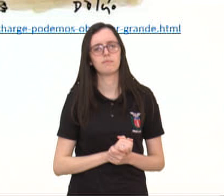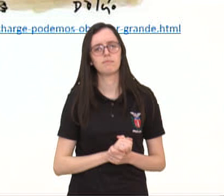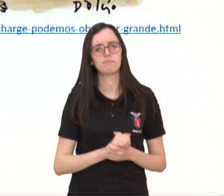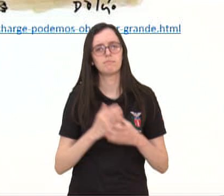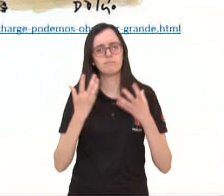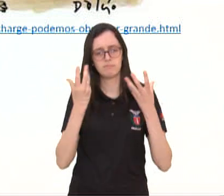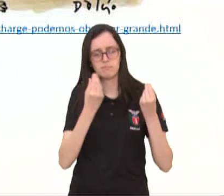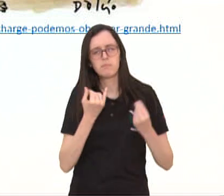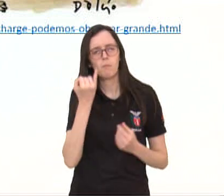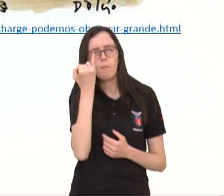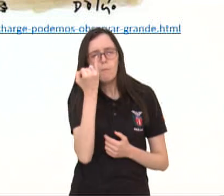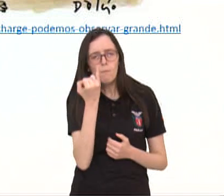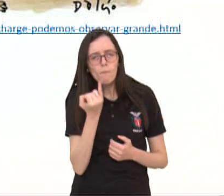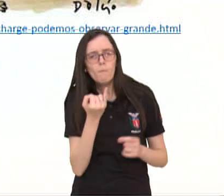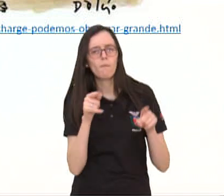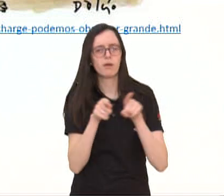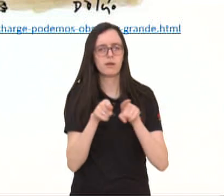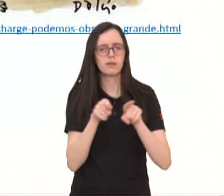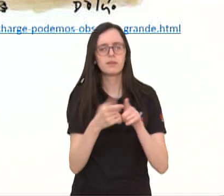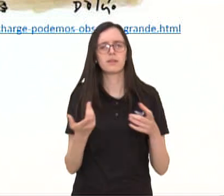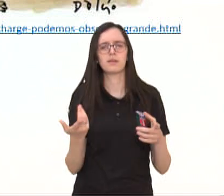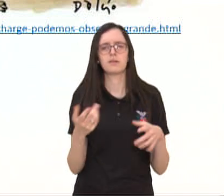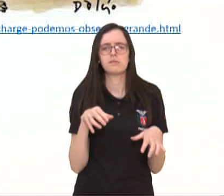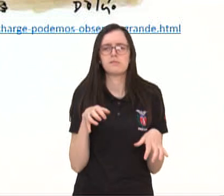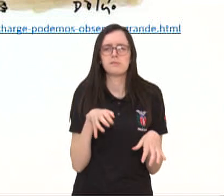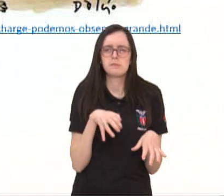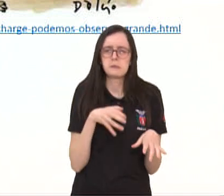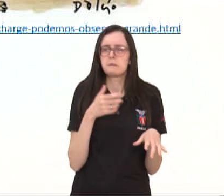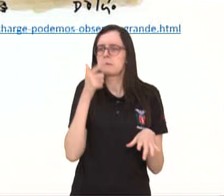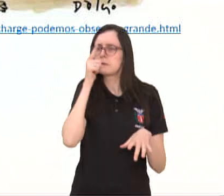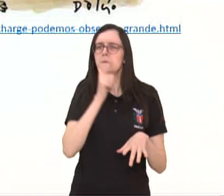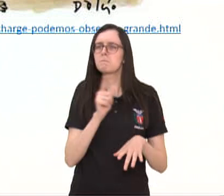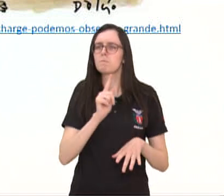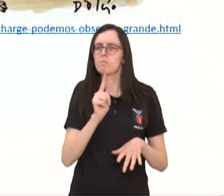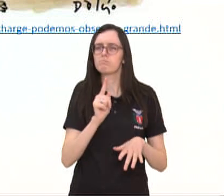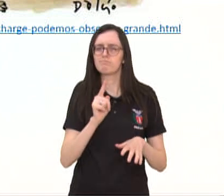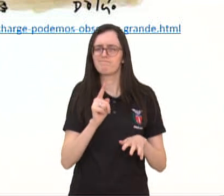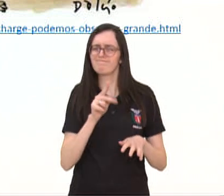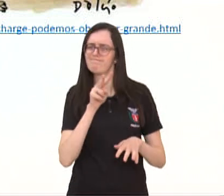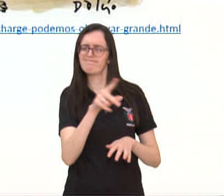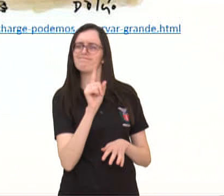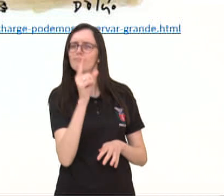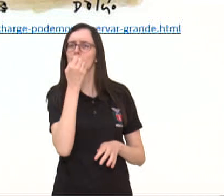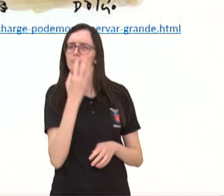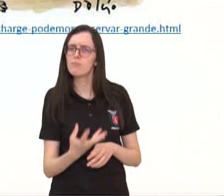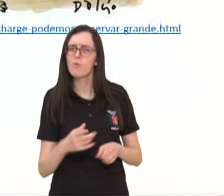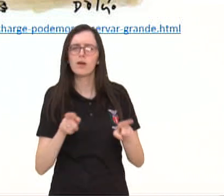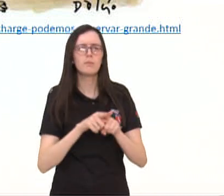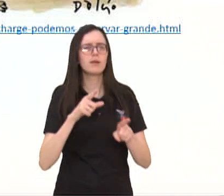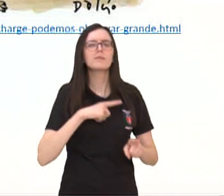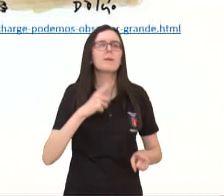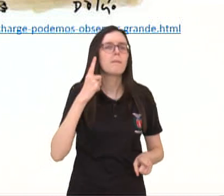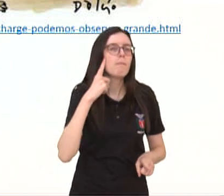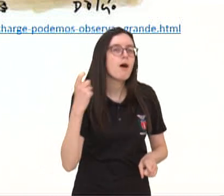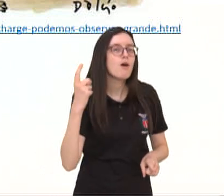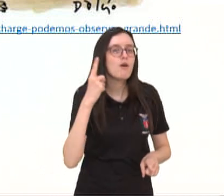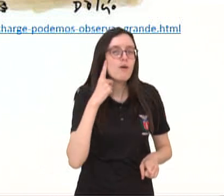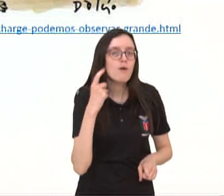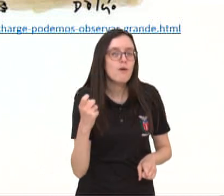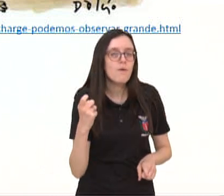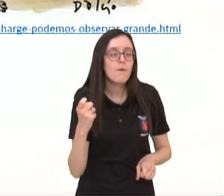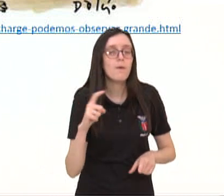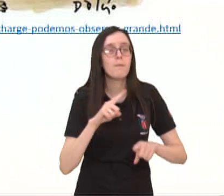Bastante magrinha, né? Raquítica. E também há um barulho ali, né? E